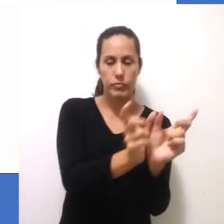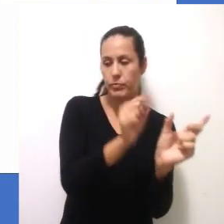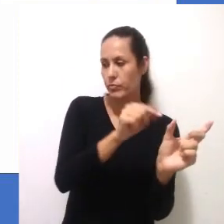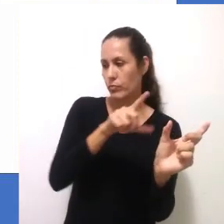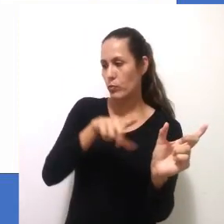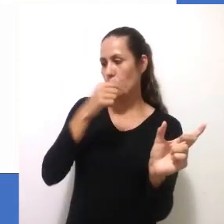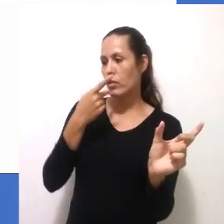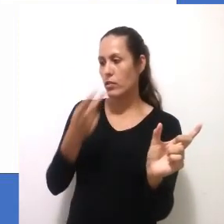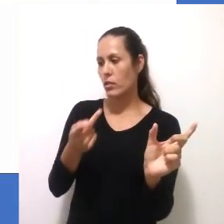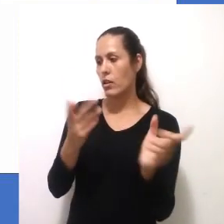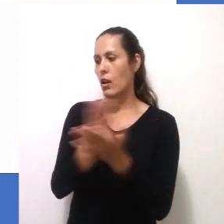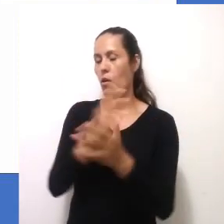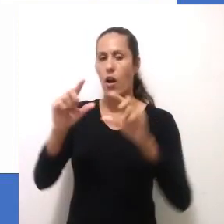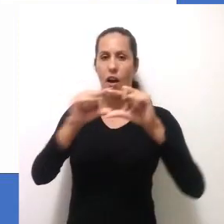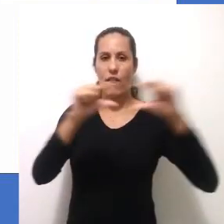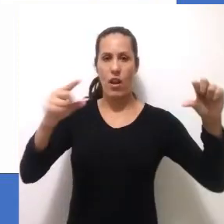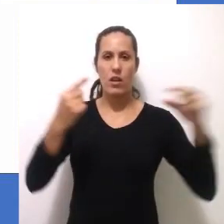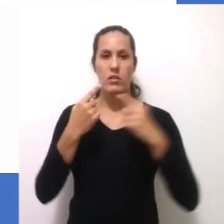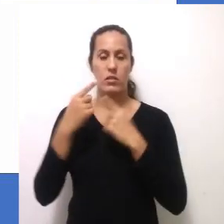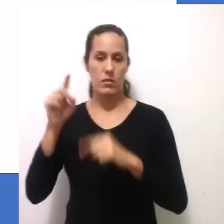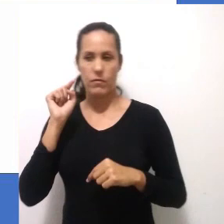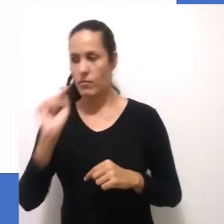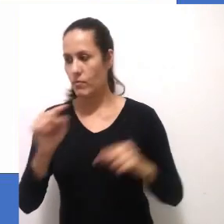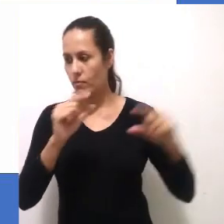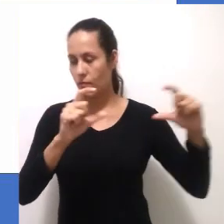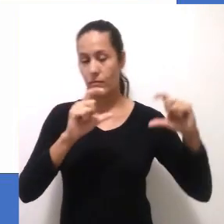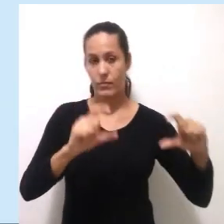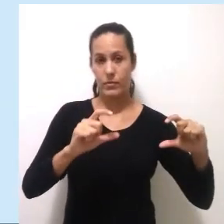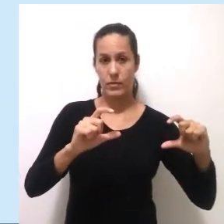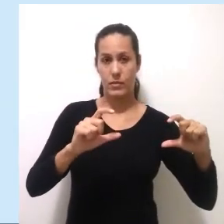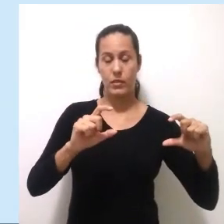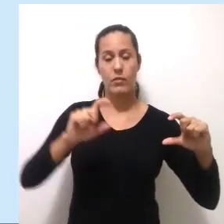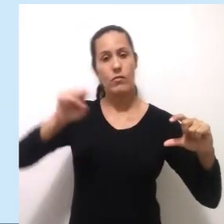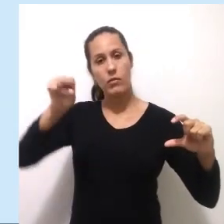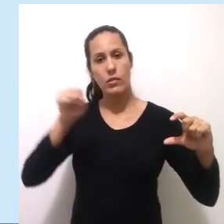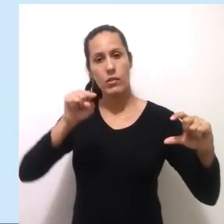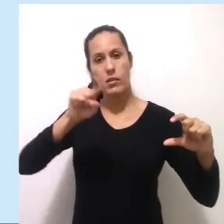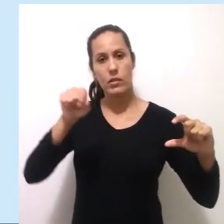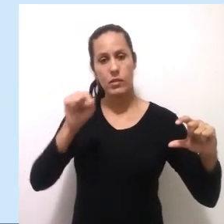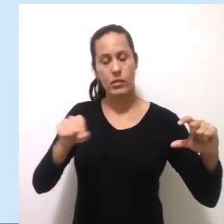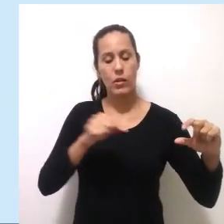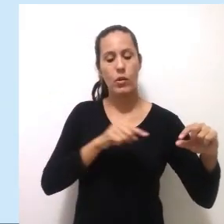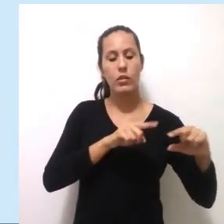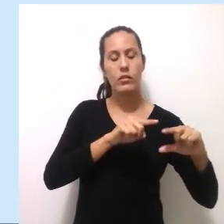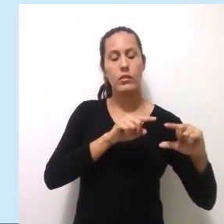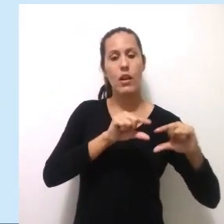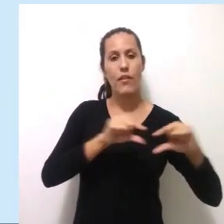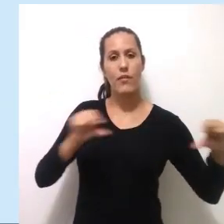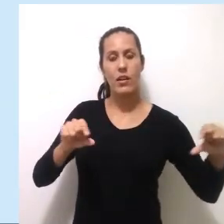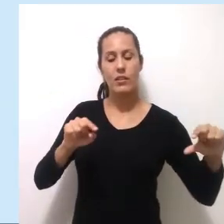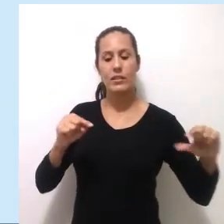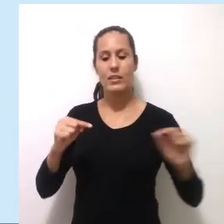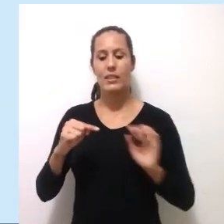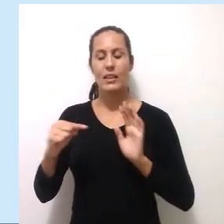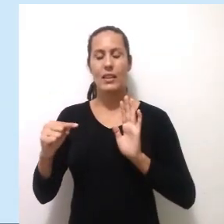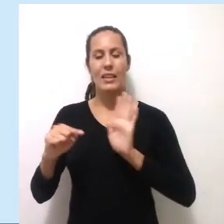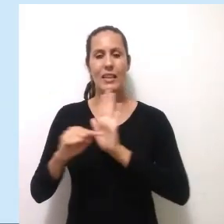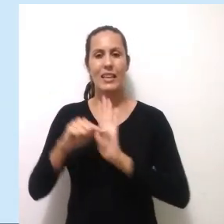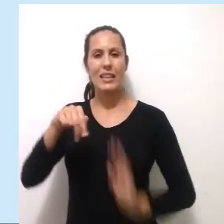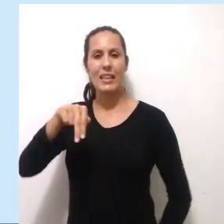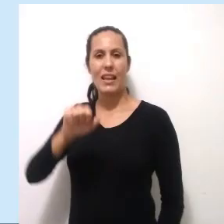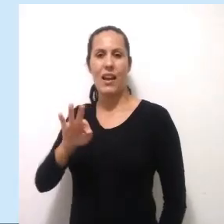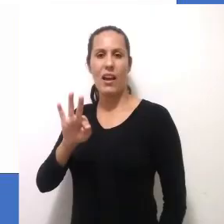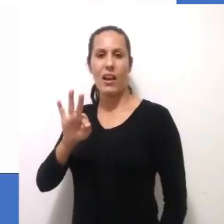sentidos. Affirmative, negative e interrogative. Percebam que elas estão construídas com base na